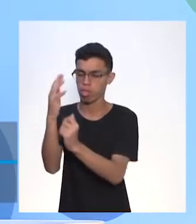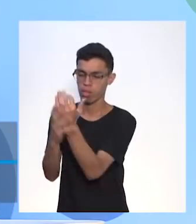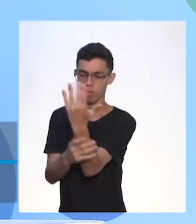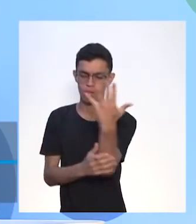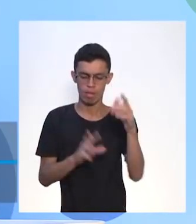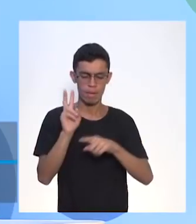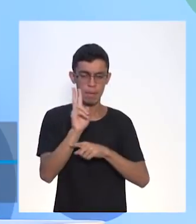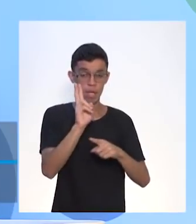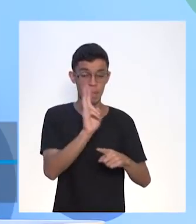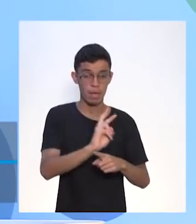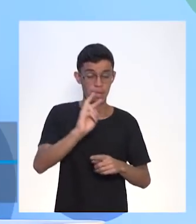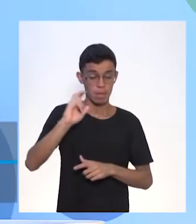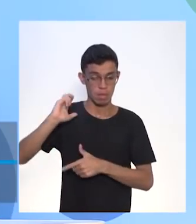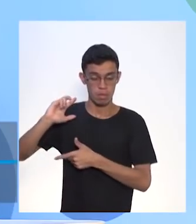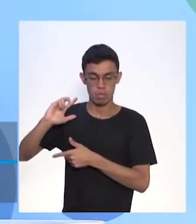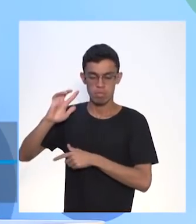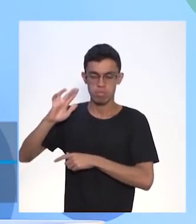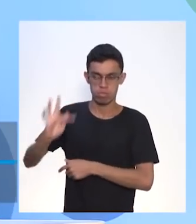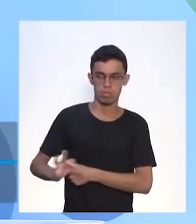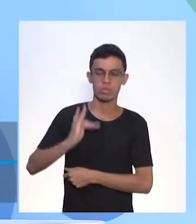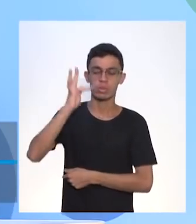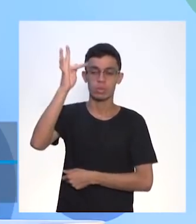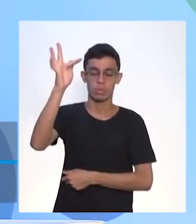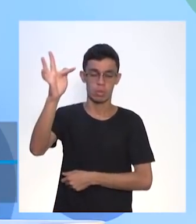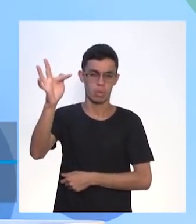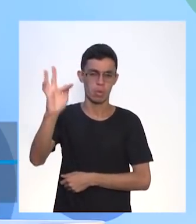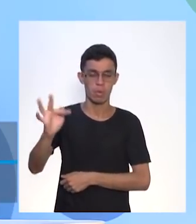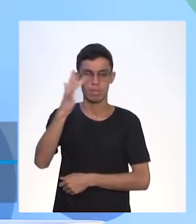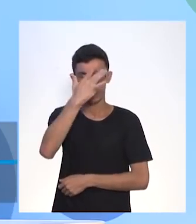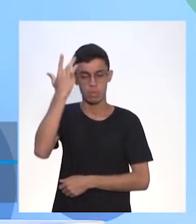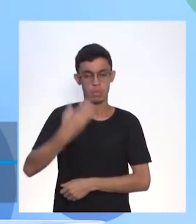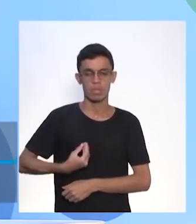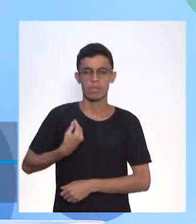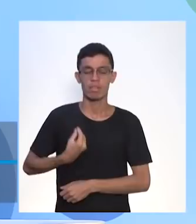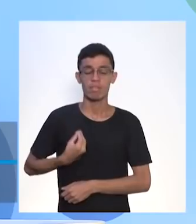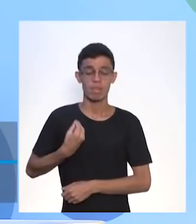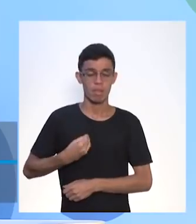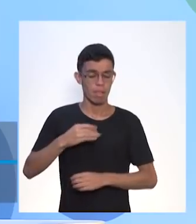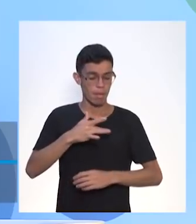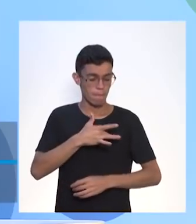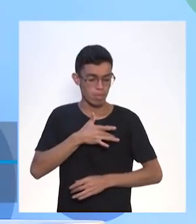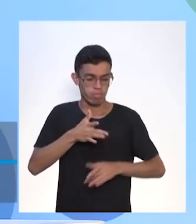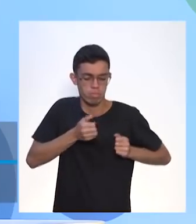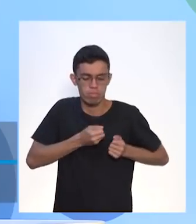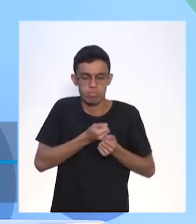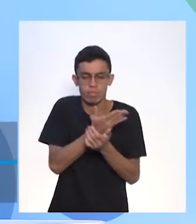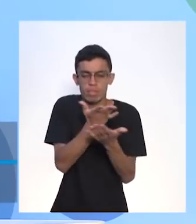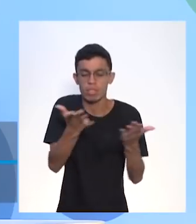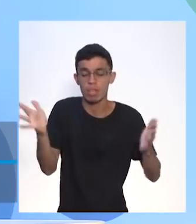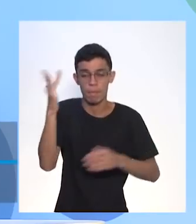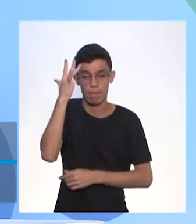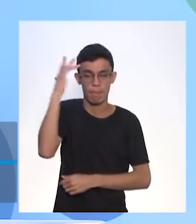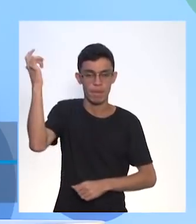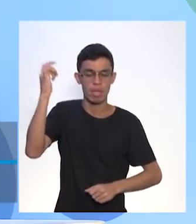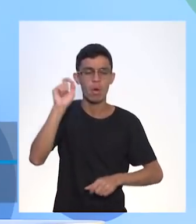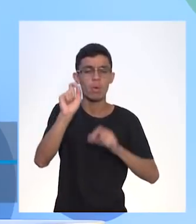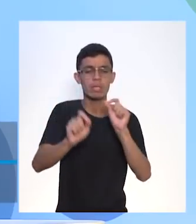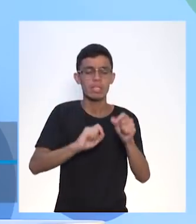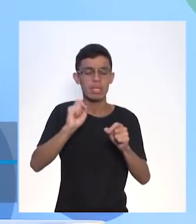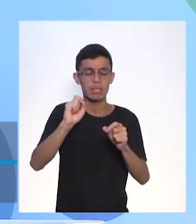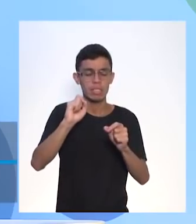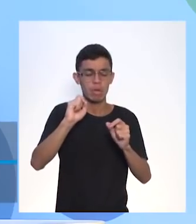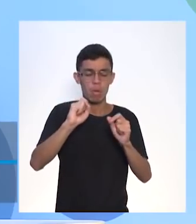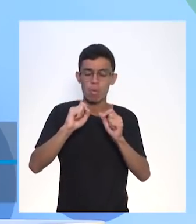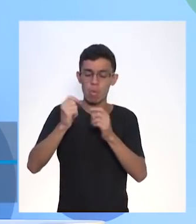gerações, o João Pedro falou. Vamos doar ao amanhã um planeta limpo.